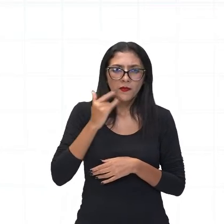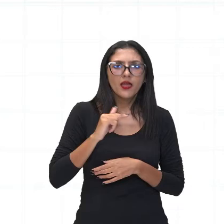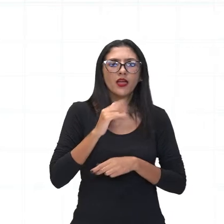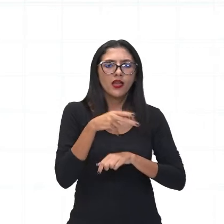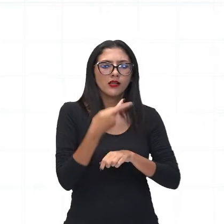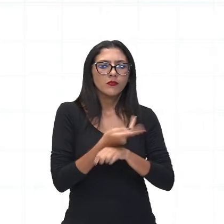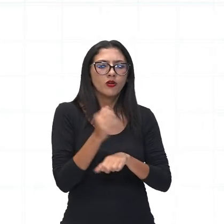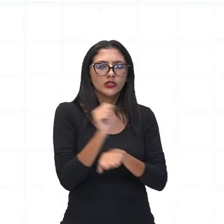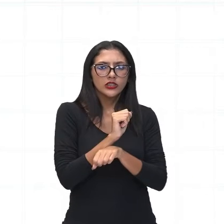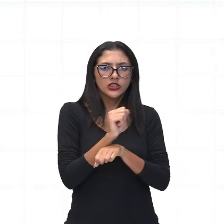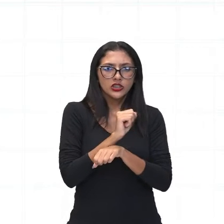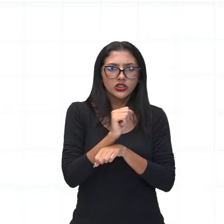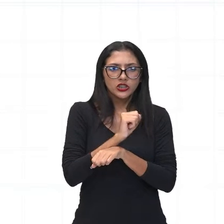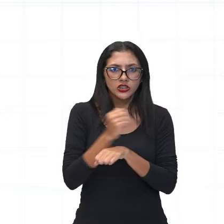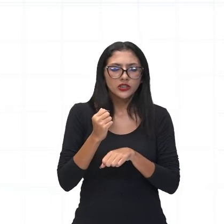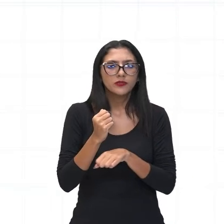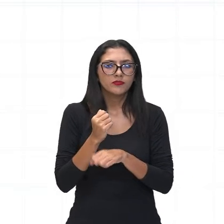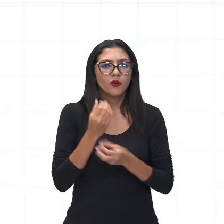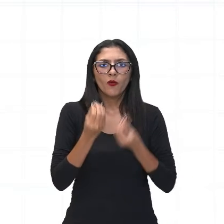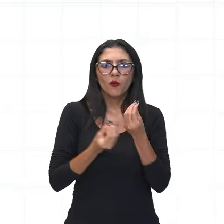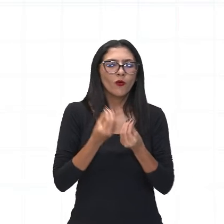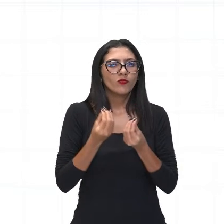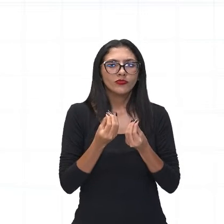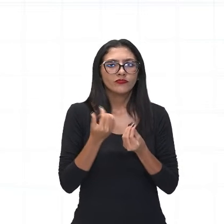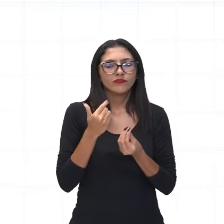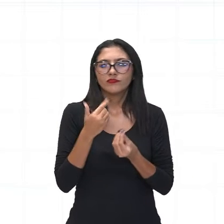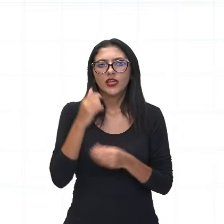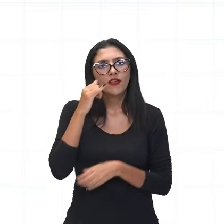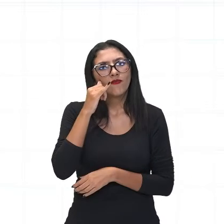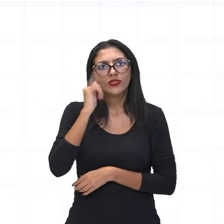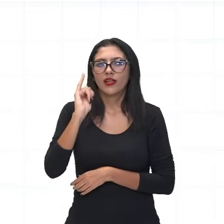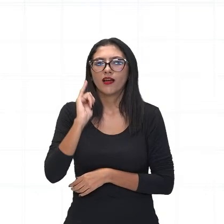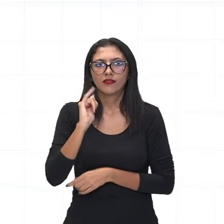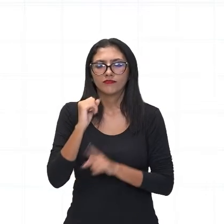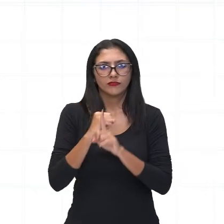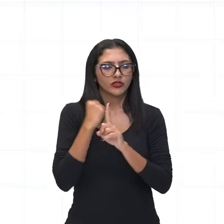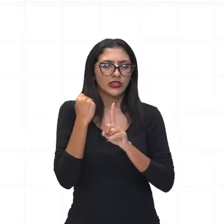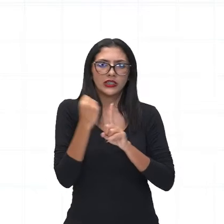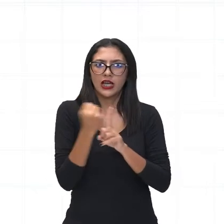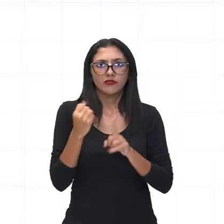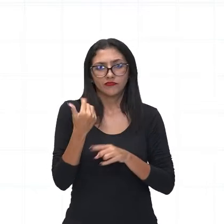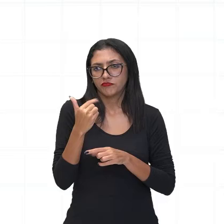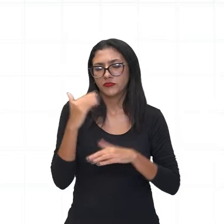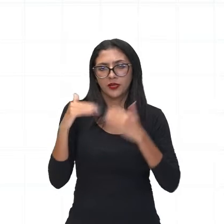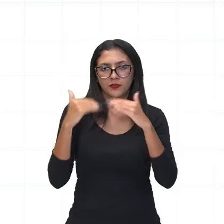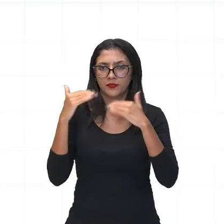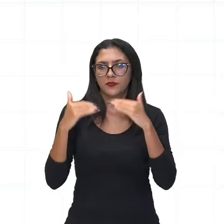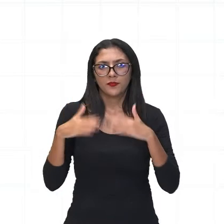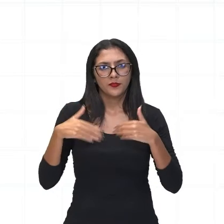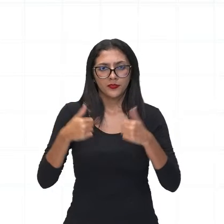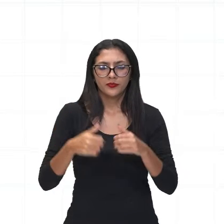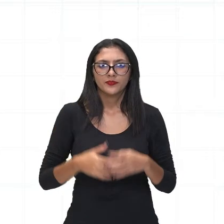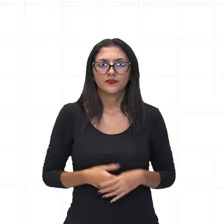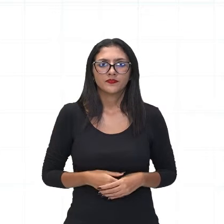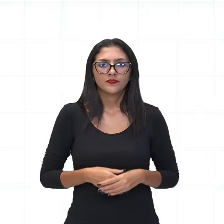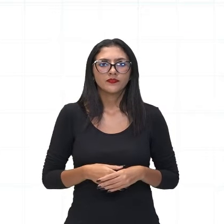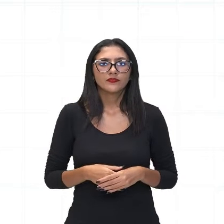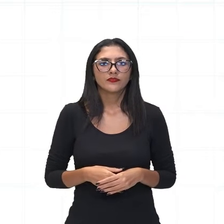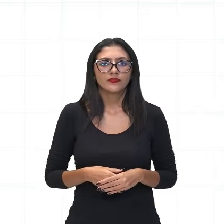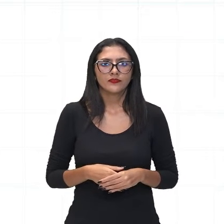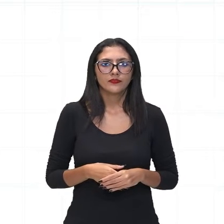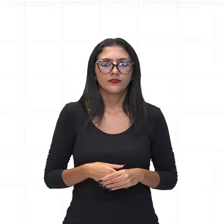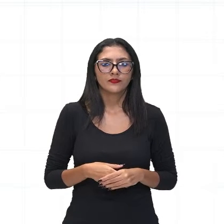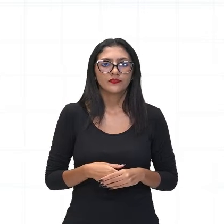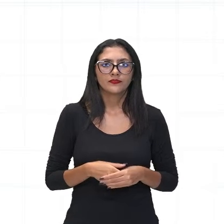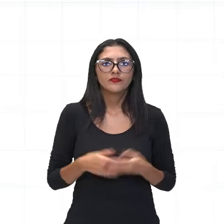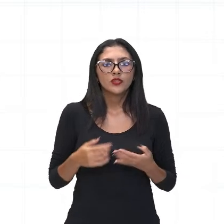nos dará uma sociedade melhor. Certo, gente? Então percebam que esse texto, este artigo